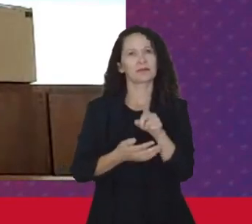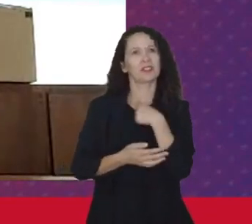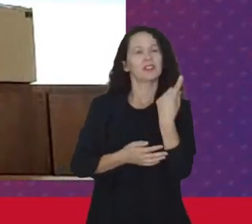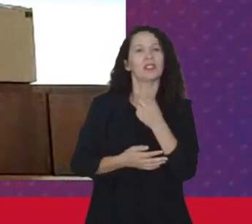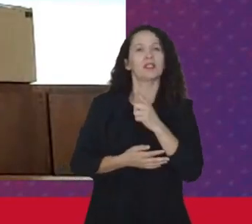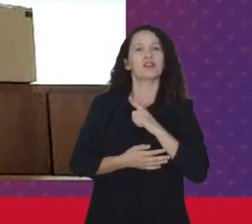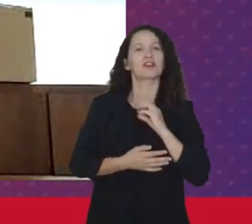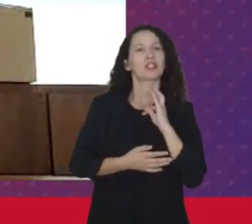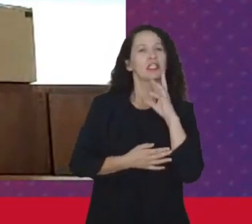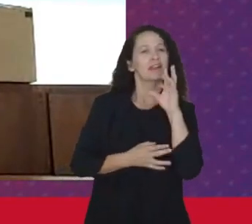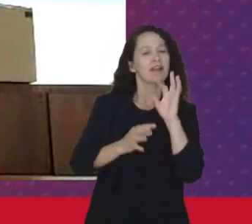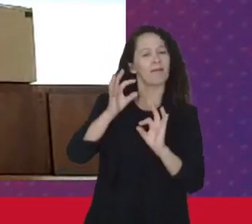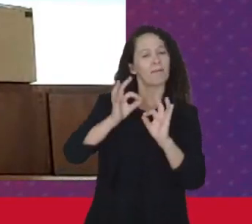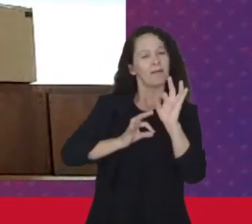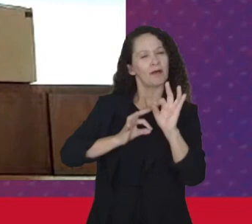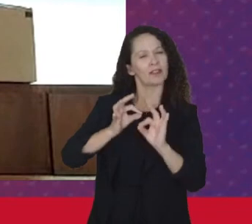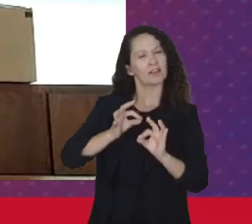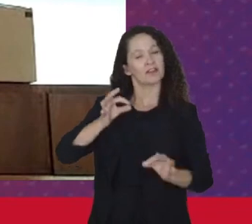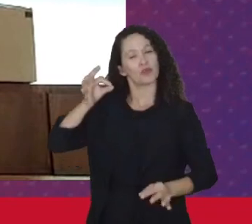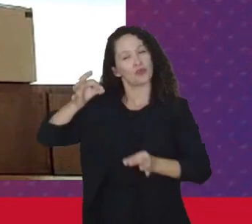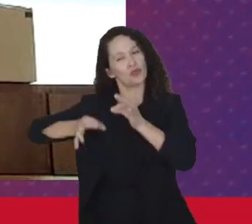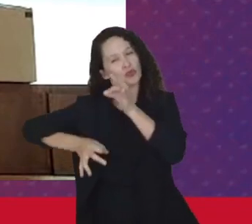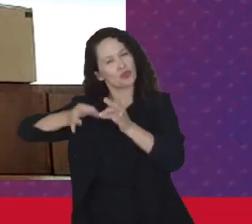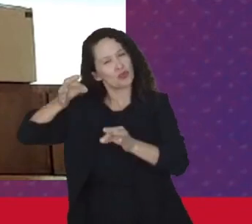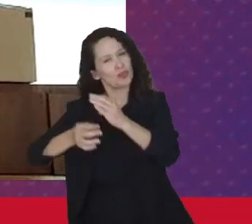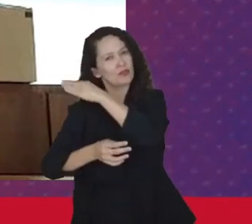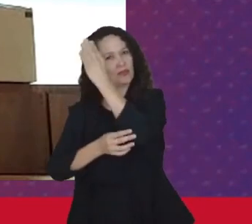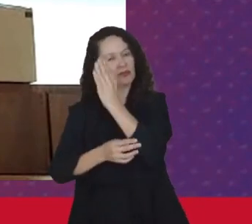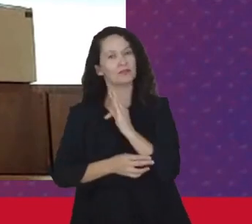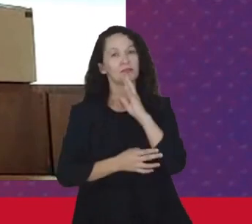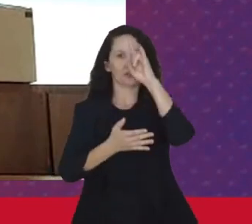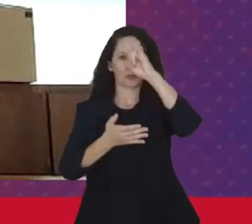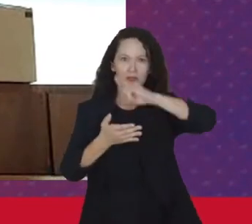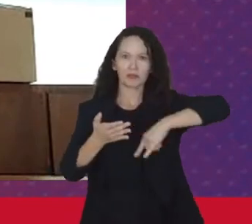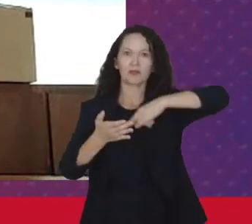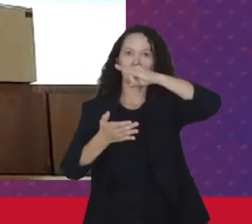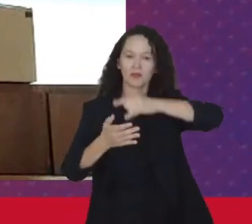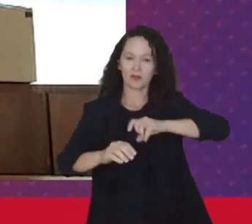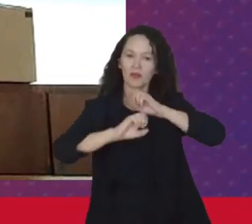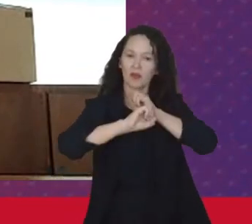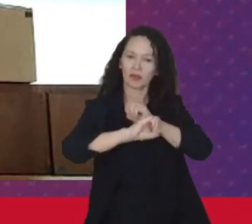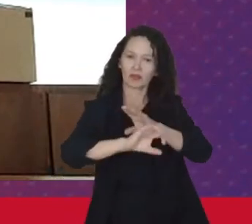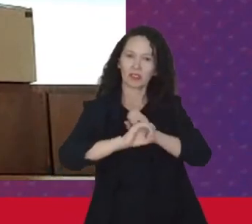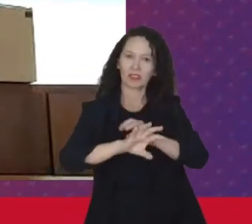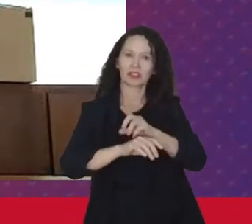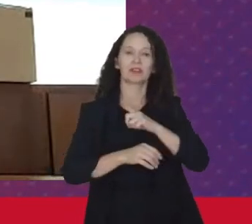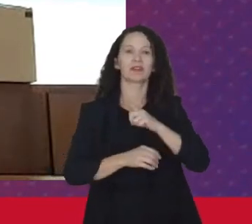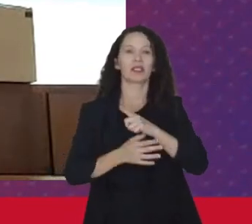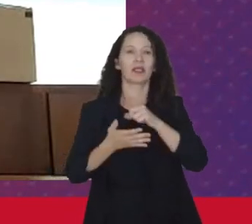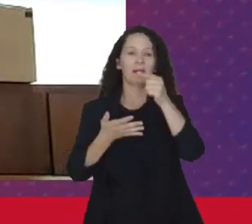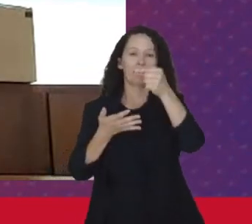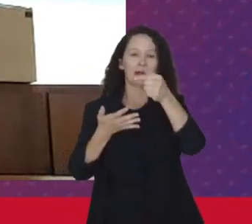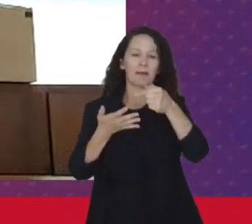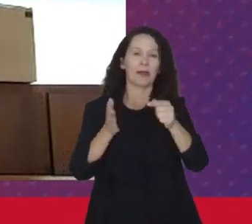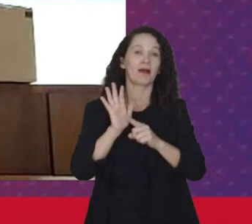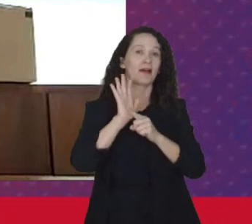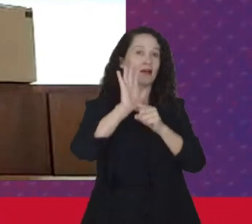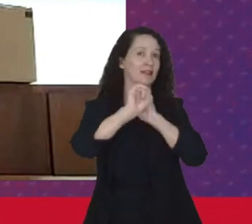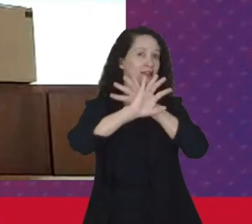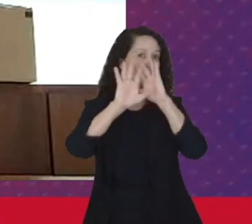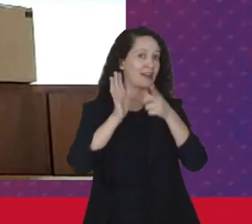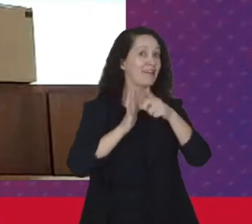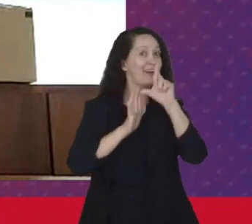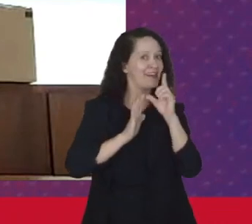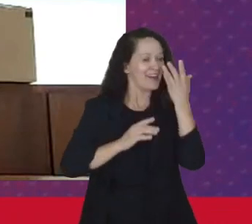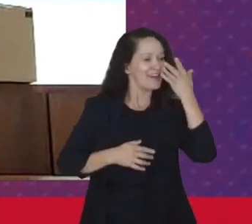gente tem todo um ordenamento jurídico no Brasil, todos os documentos para a educação, eles preconizam que